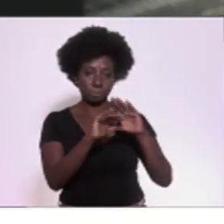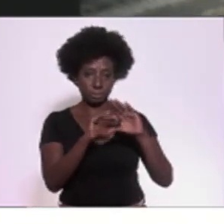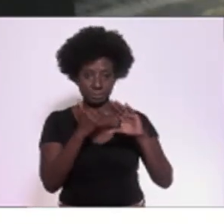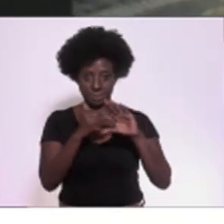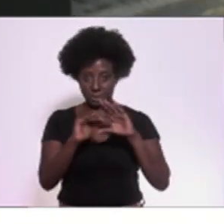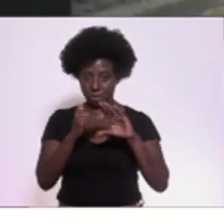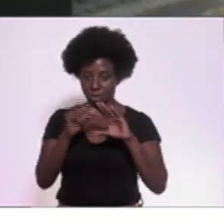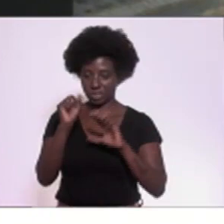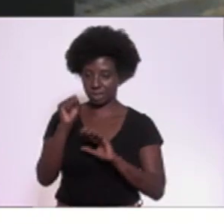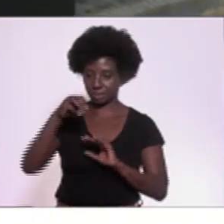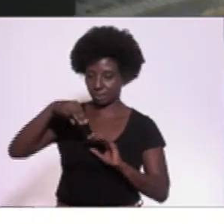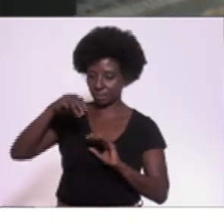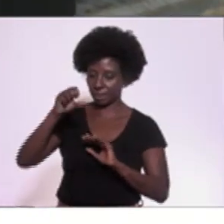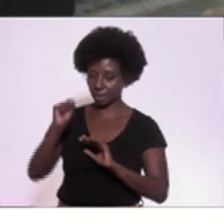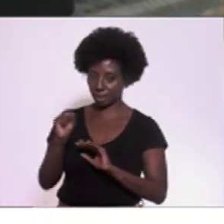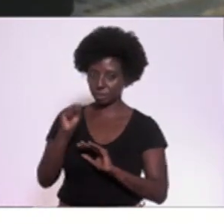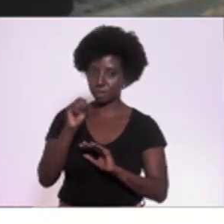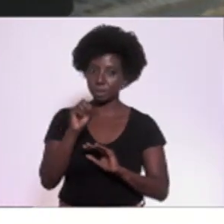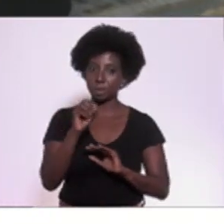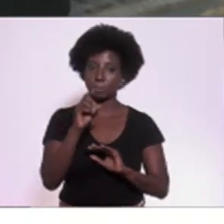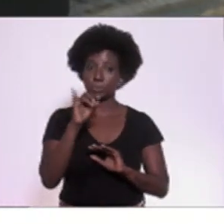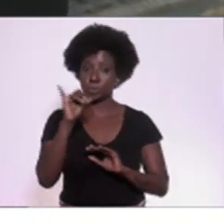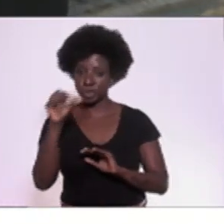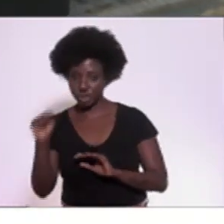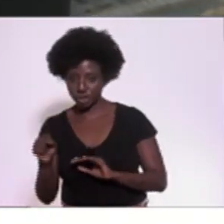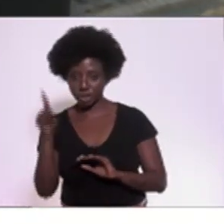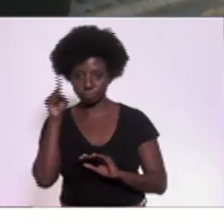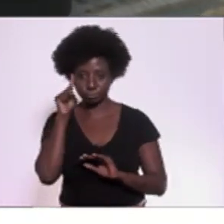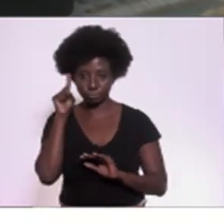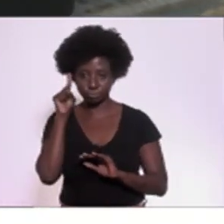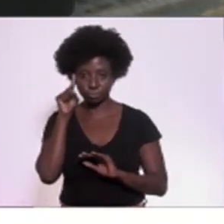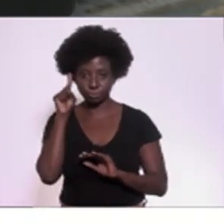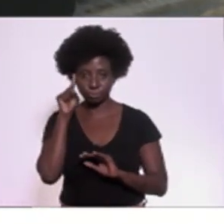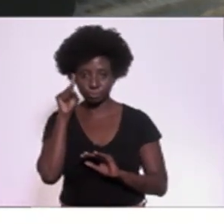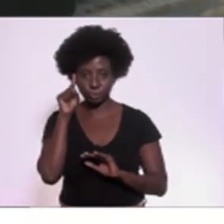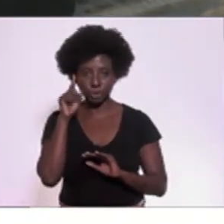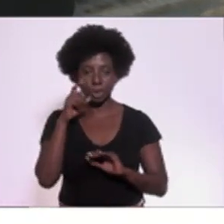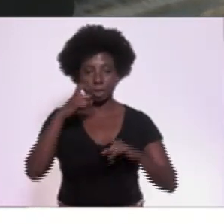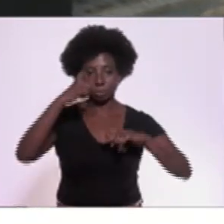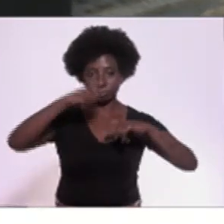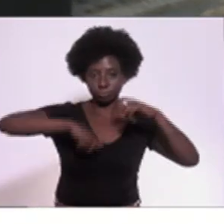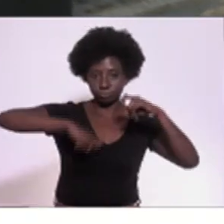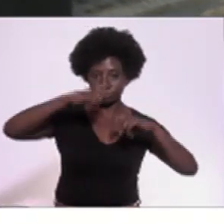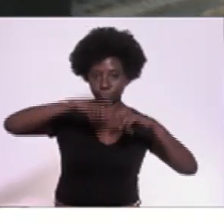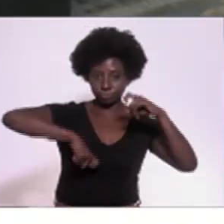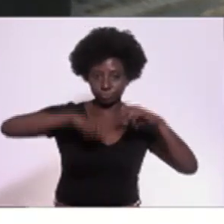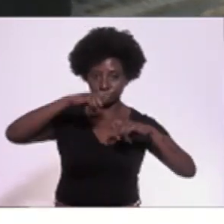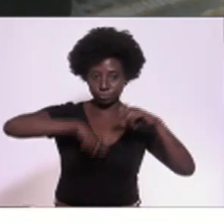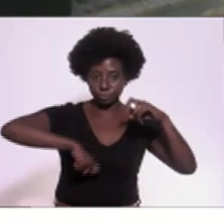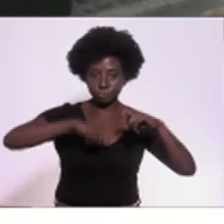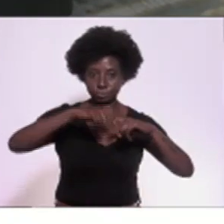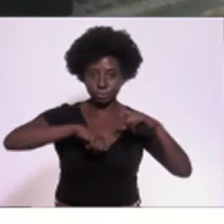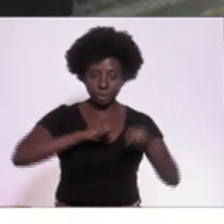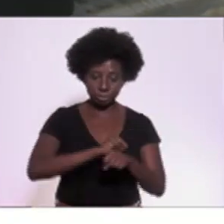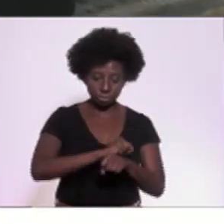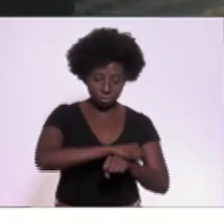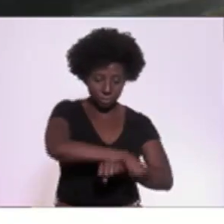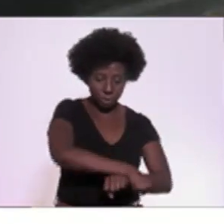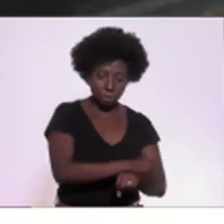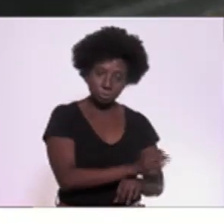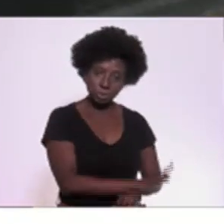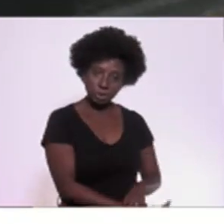no mês alusivo ao combate ao abuso e à exploração sexual de crianças e